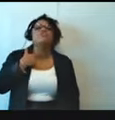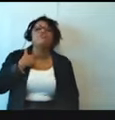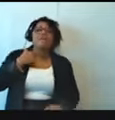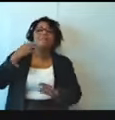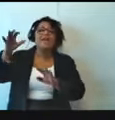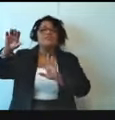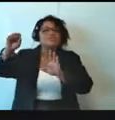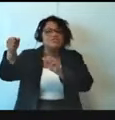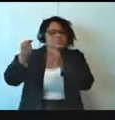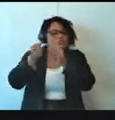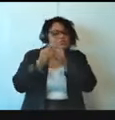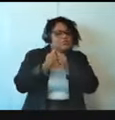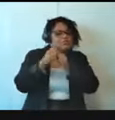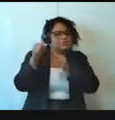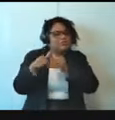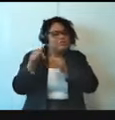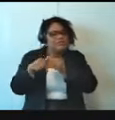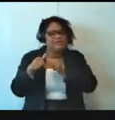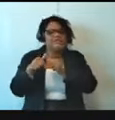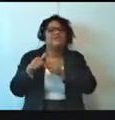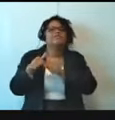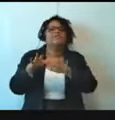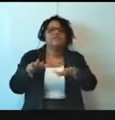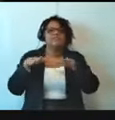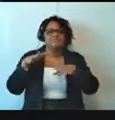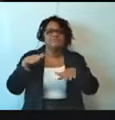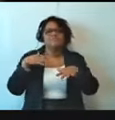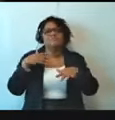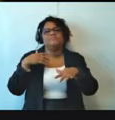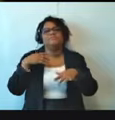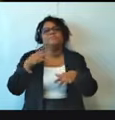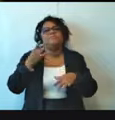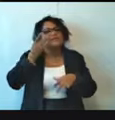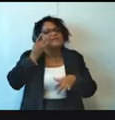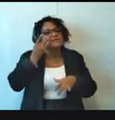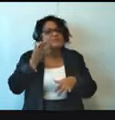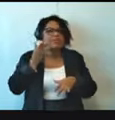pública presencial. Ele me falou que não podia,